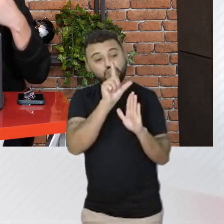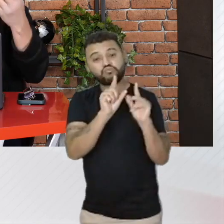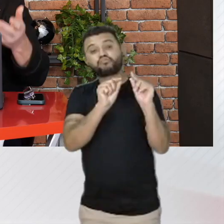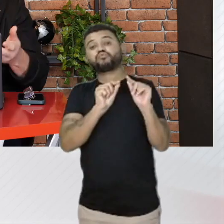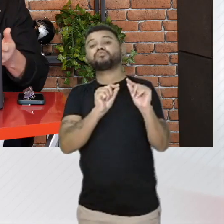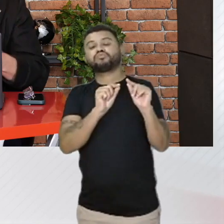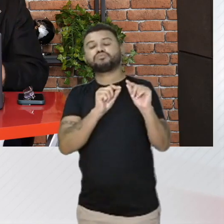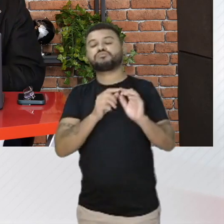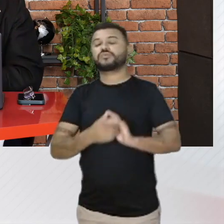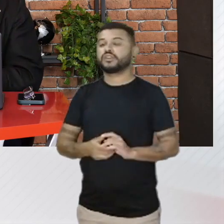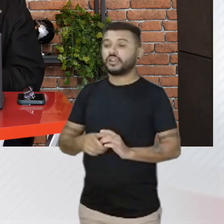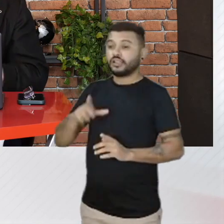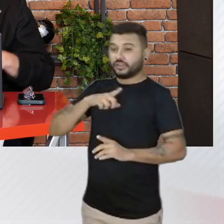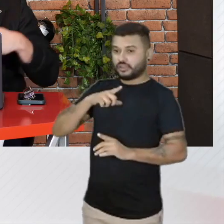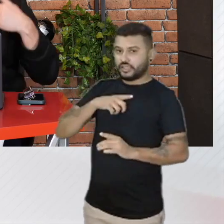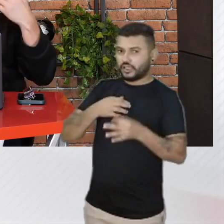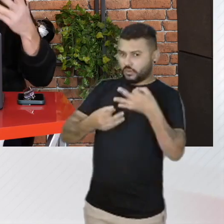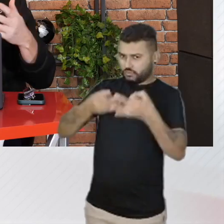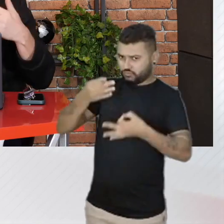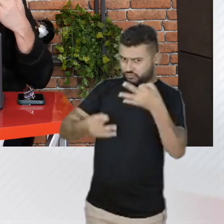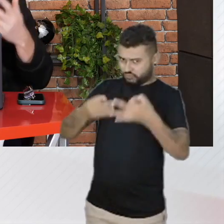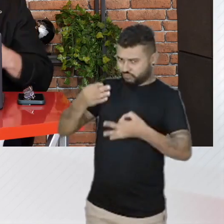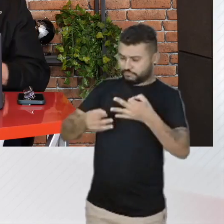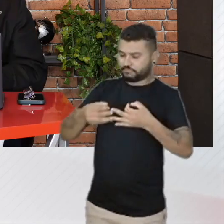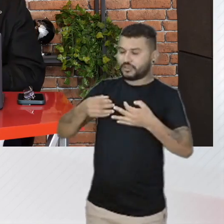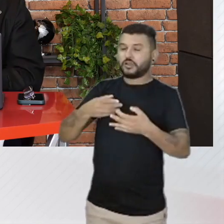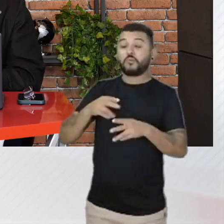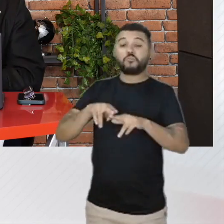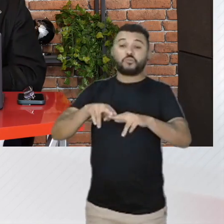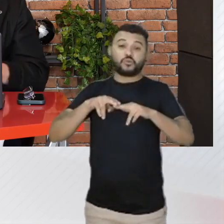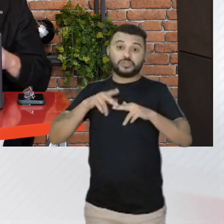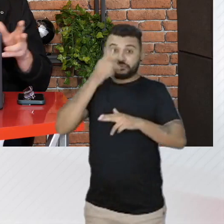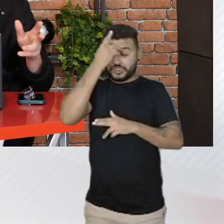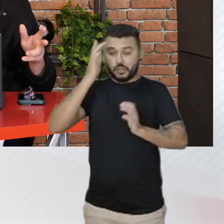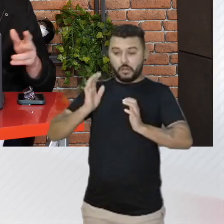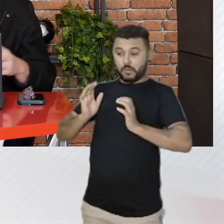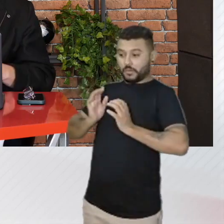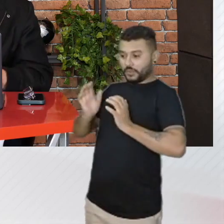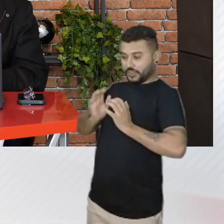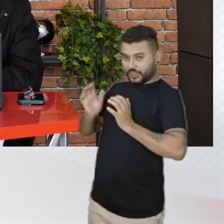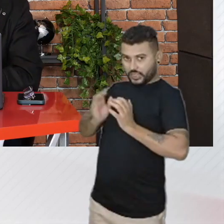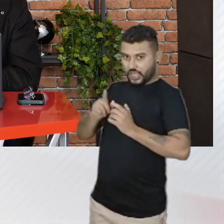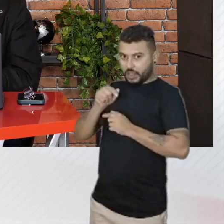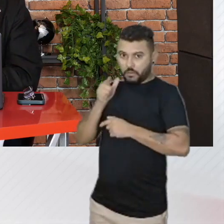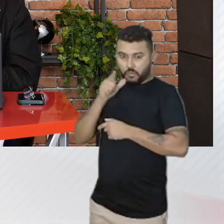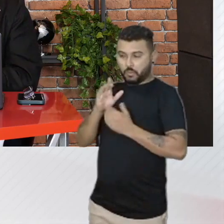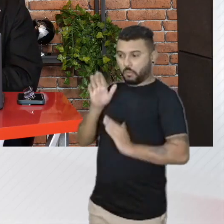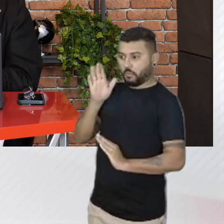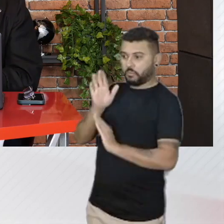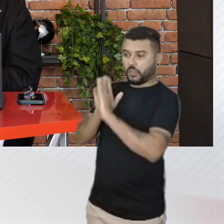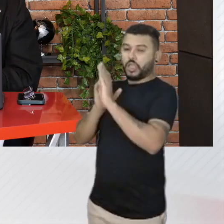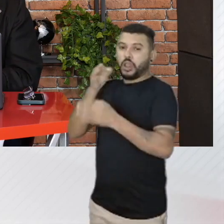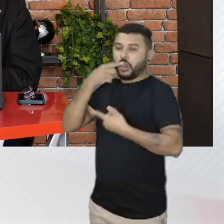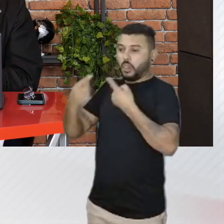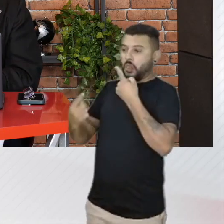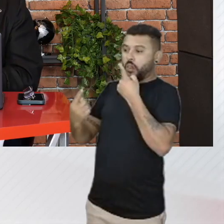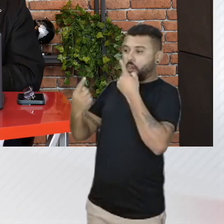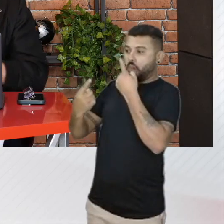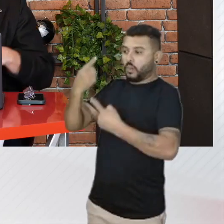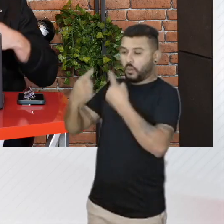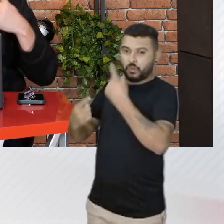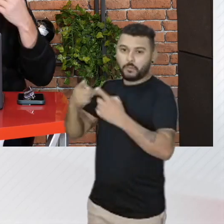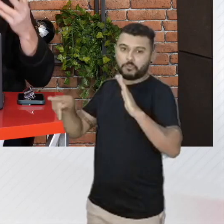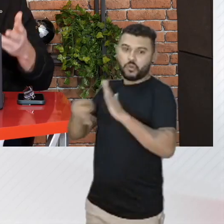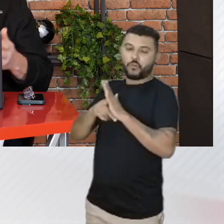é judicializado, por isso que os bilionários não pagam impostos, porque eles preferem fazer a disputa de forma judicializada.